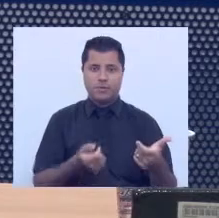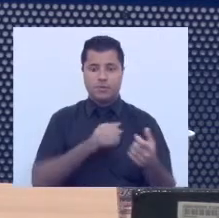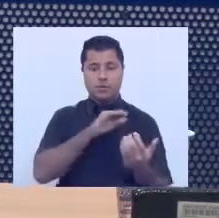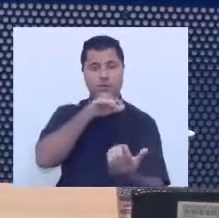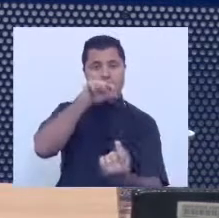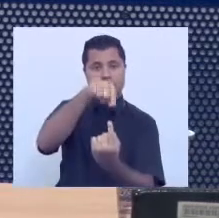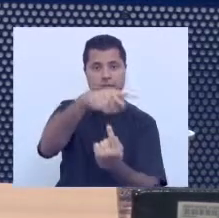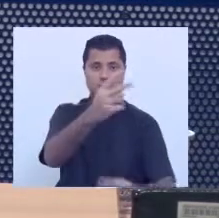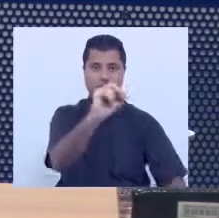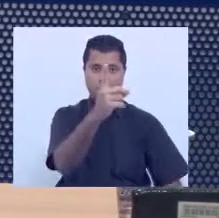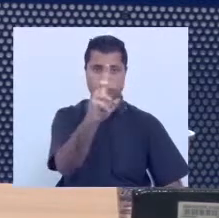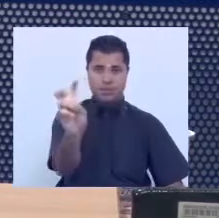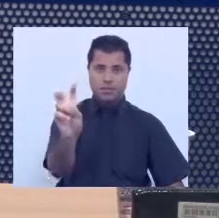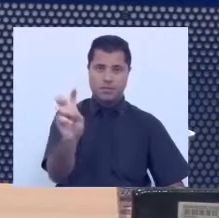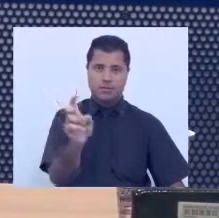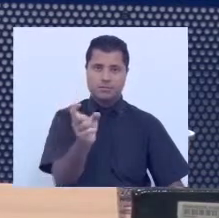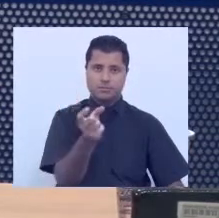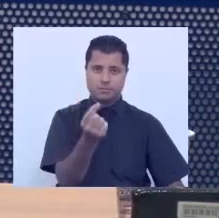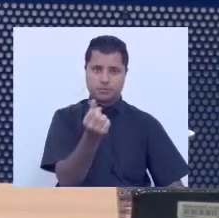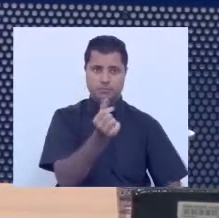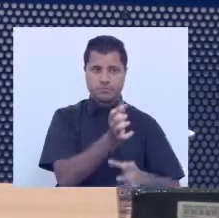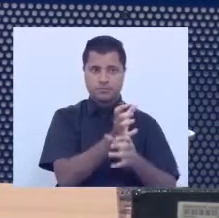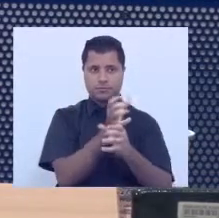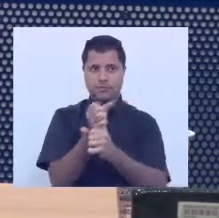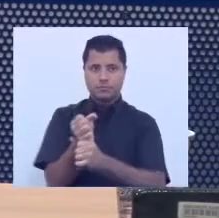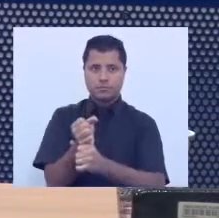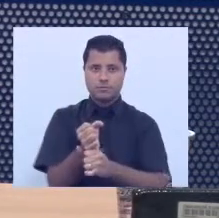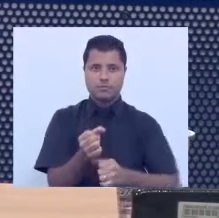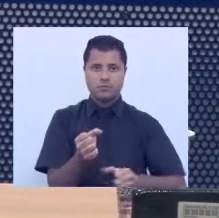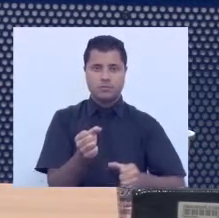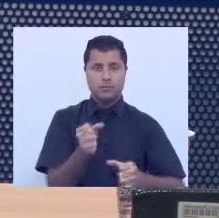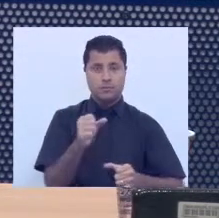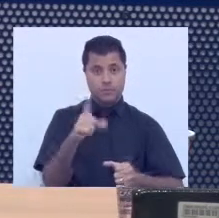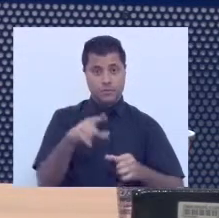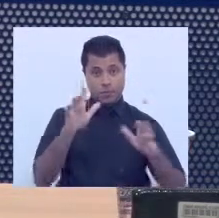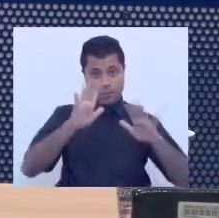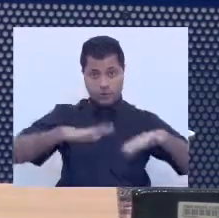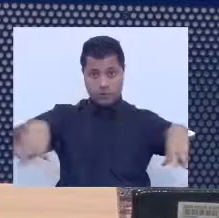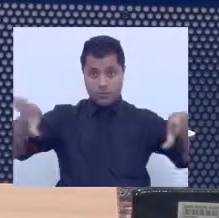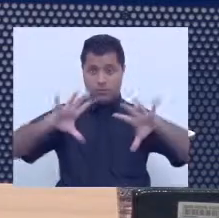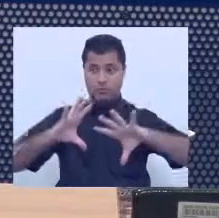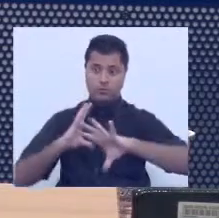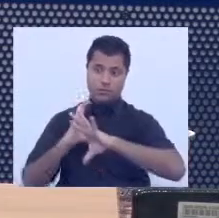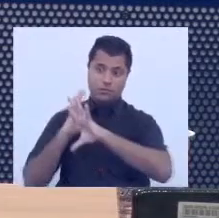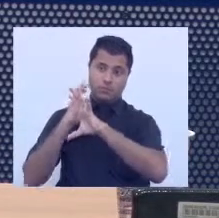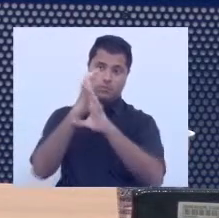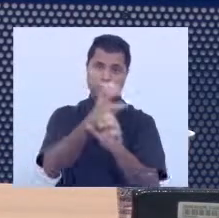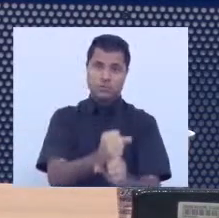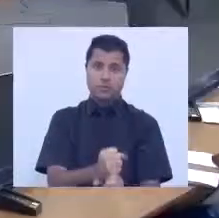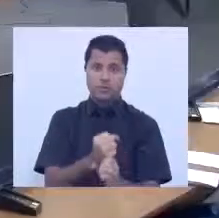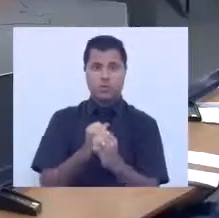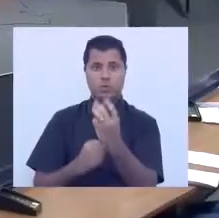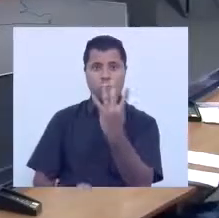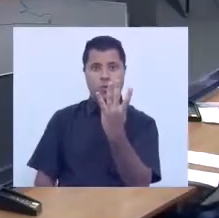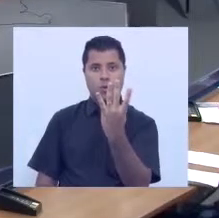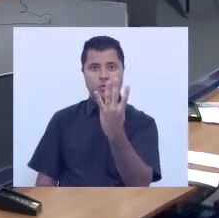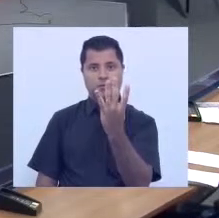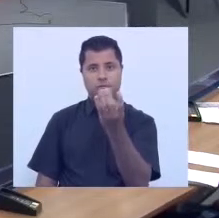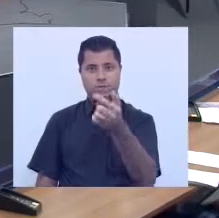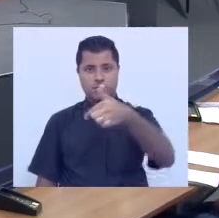de 2015 vai ser no montante total de